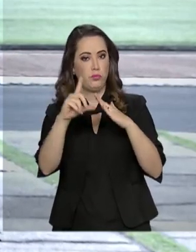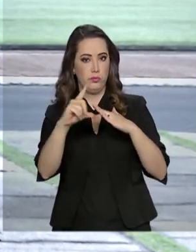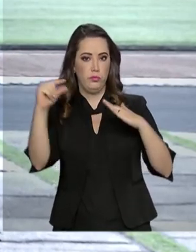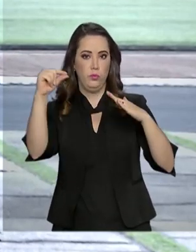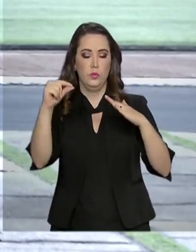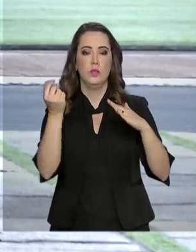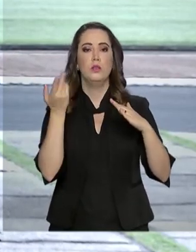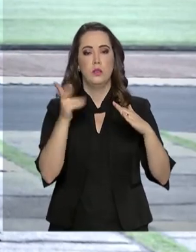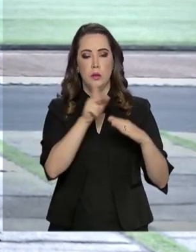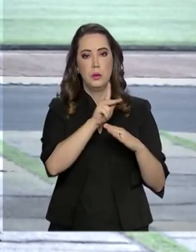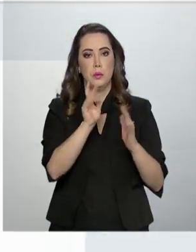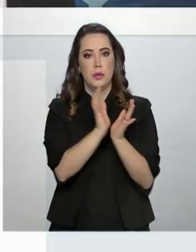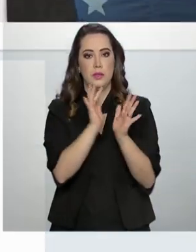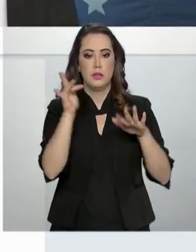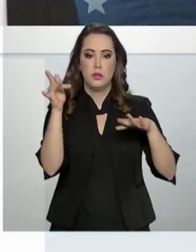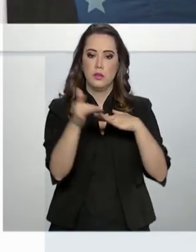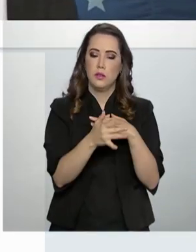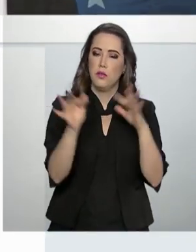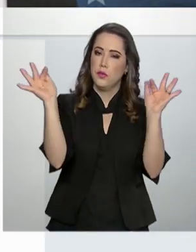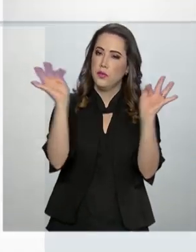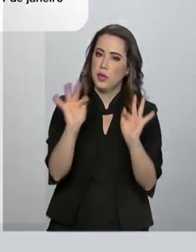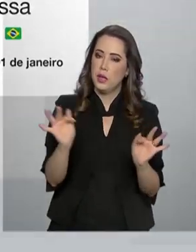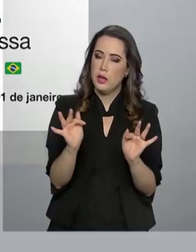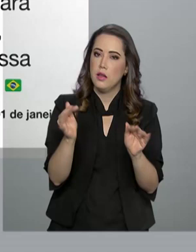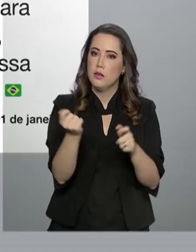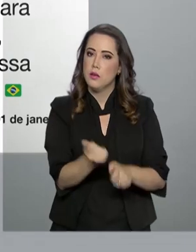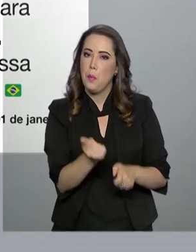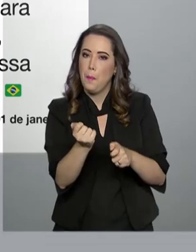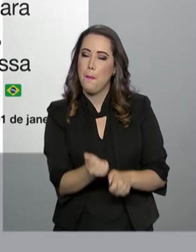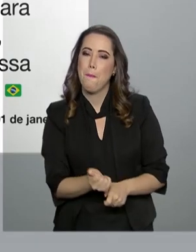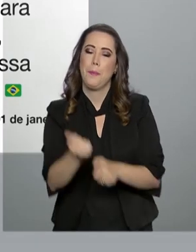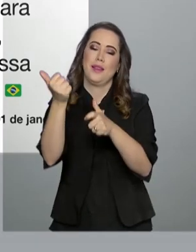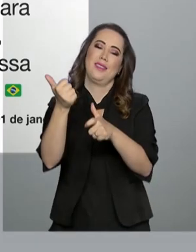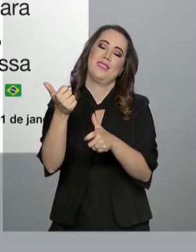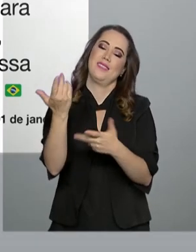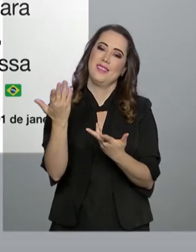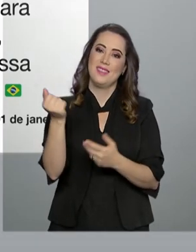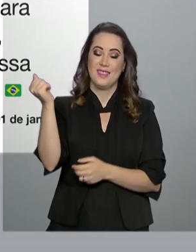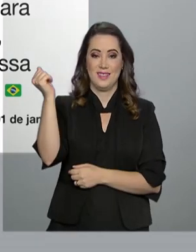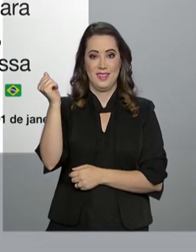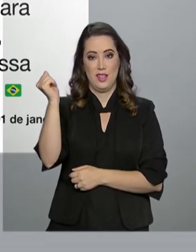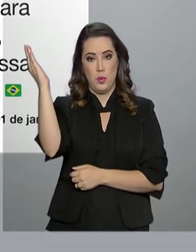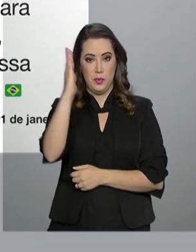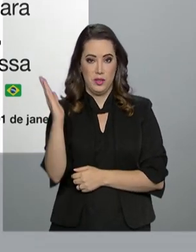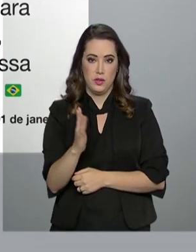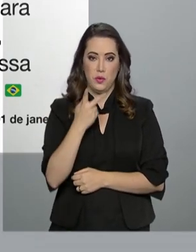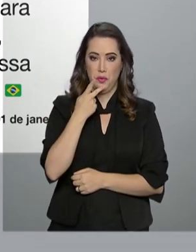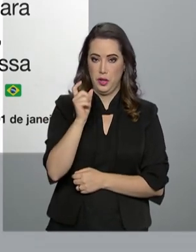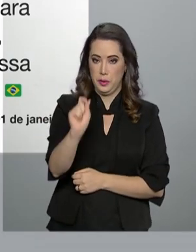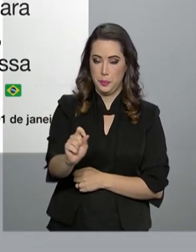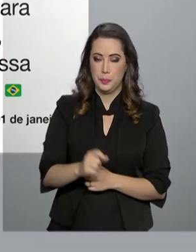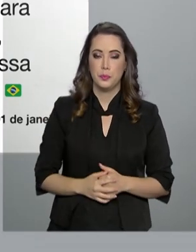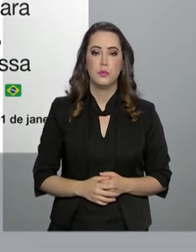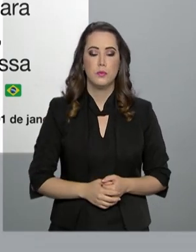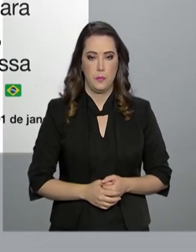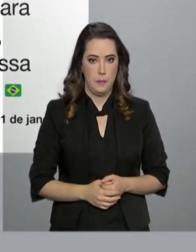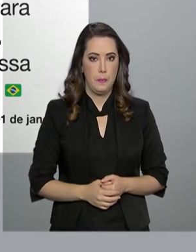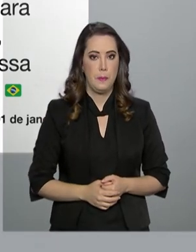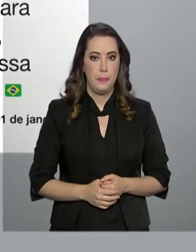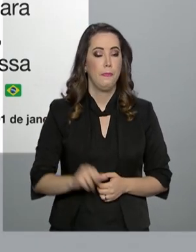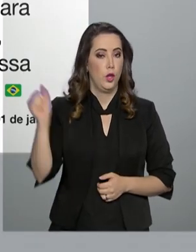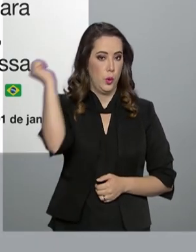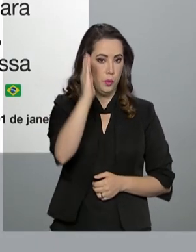jair bolsonaro desejou um feliz ano novo aos brasileiros no texto ele diz abre aspas que o brasil possa